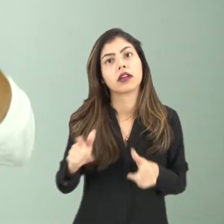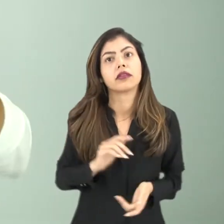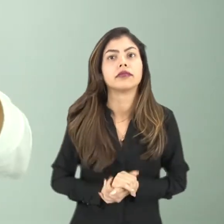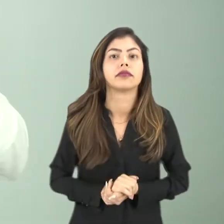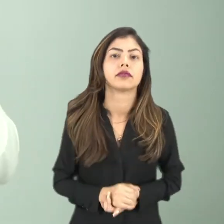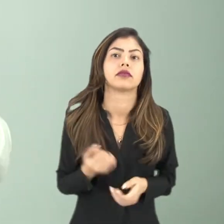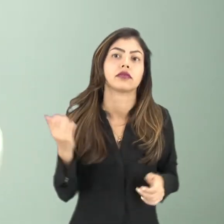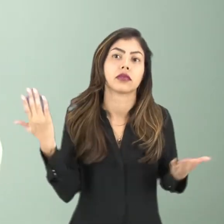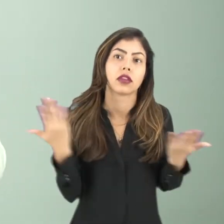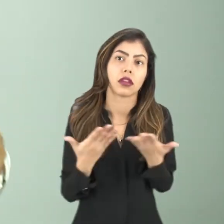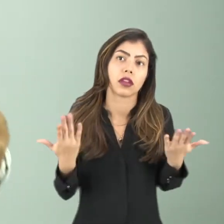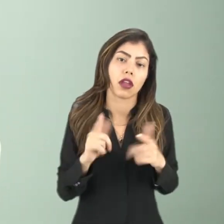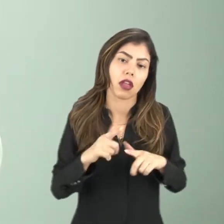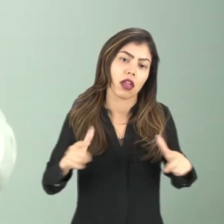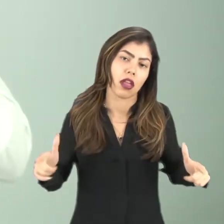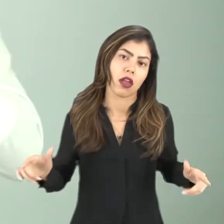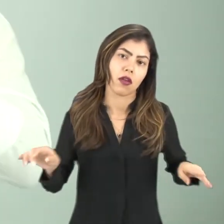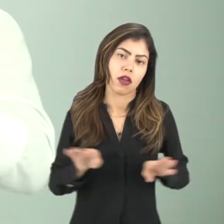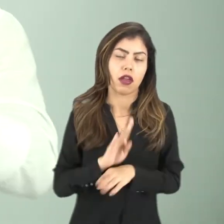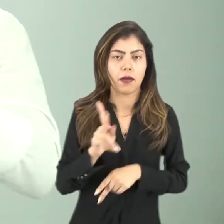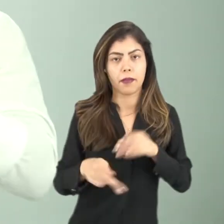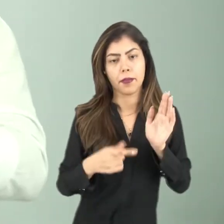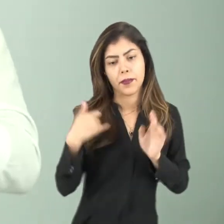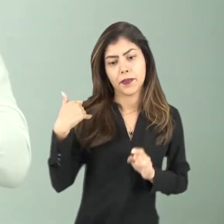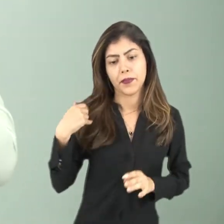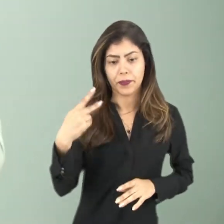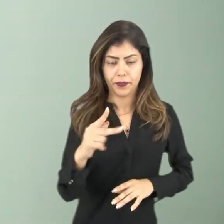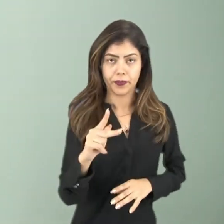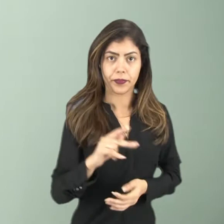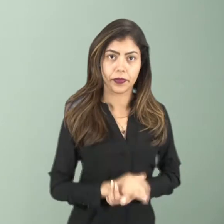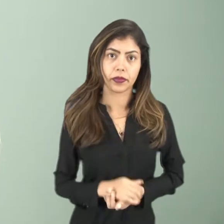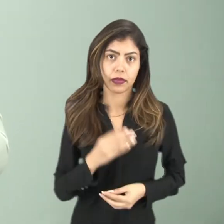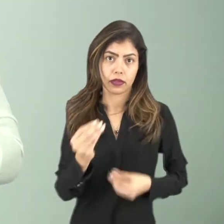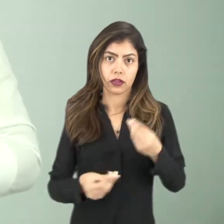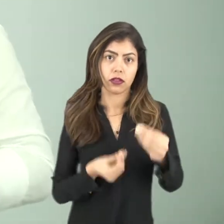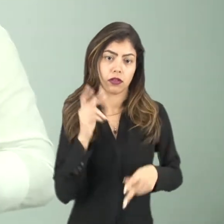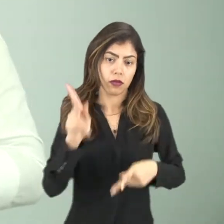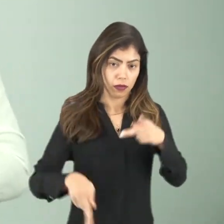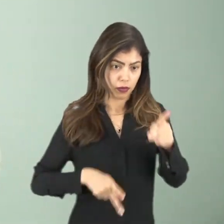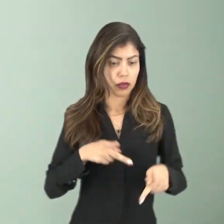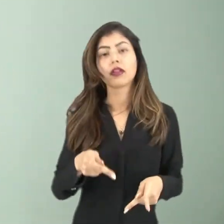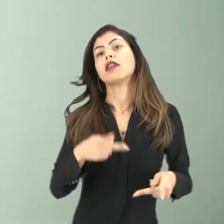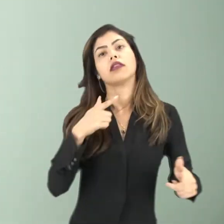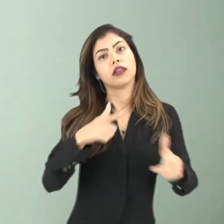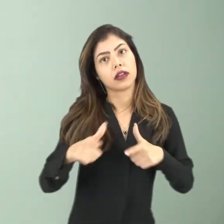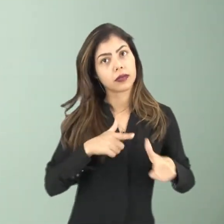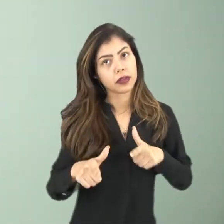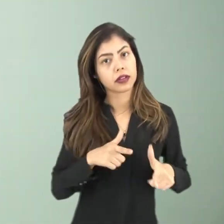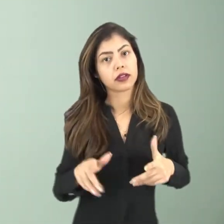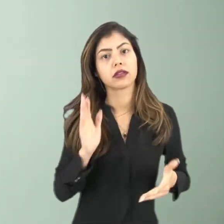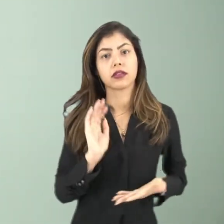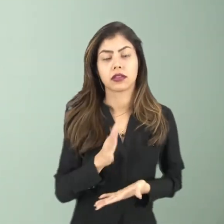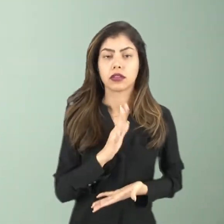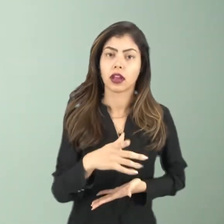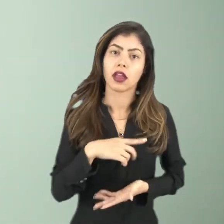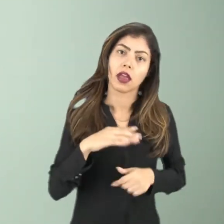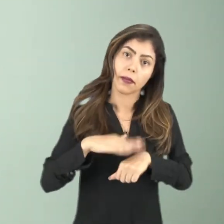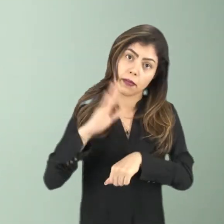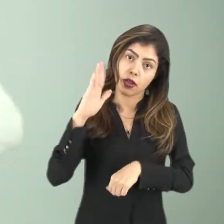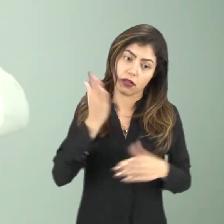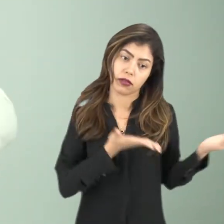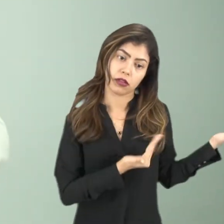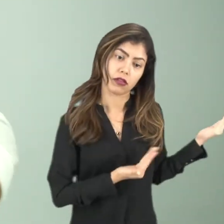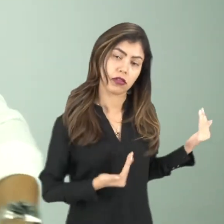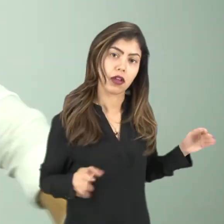São os ativos. Hoje nós temos maior população nessa faixa etária. Então, quando nós temos essa população trabalhando,